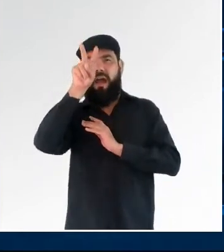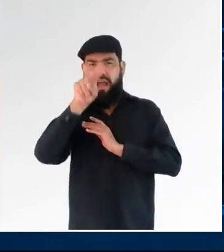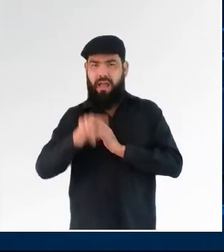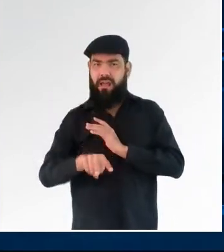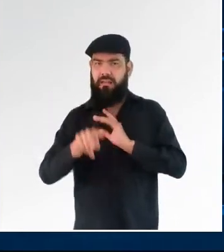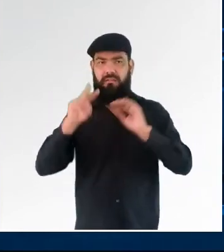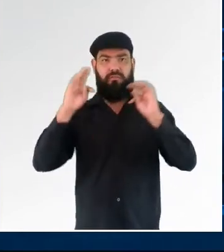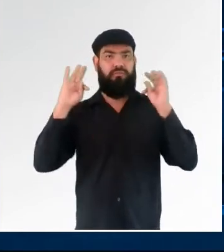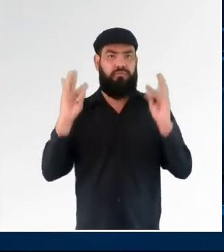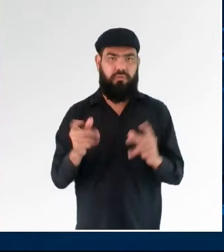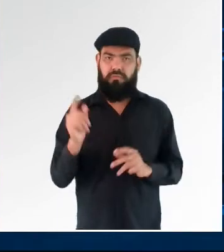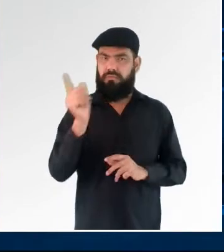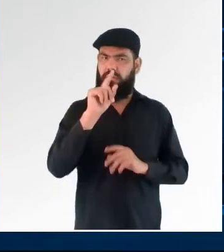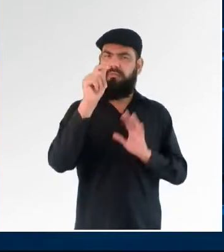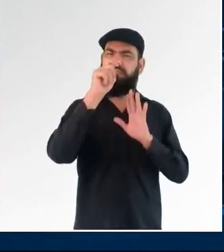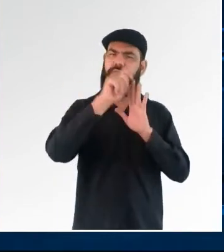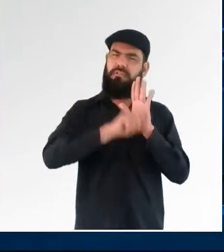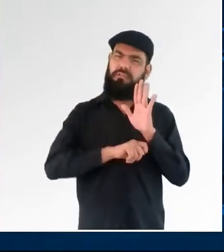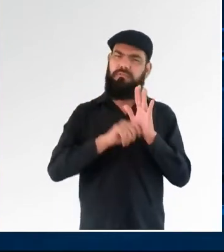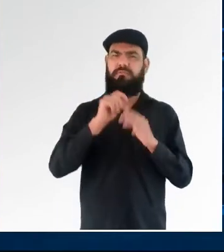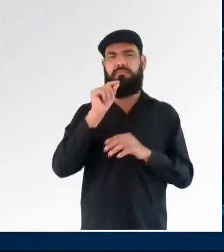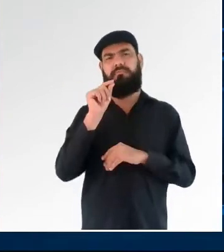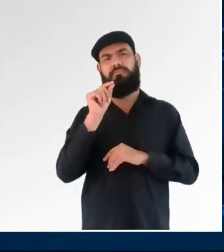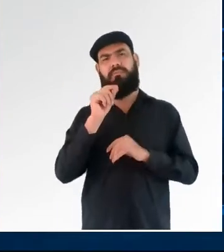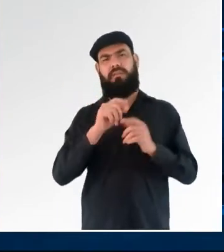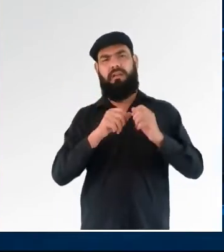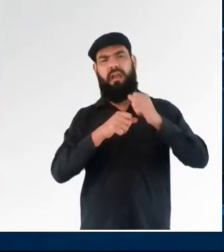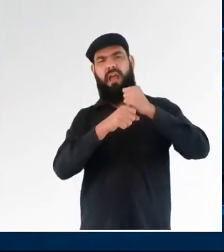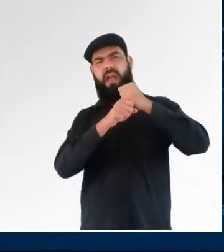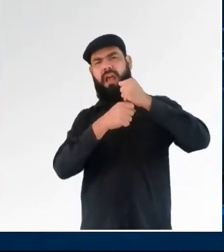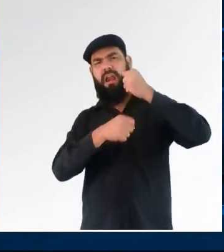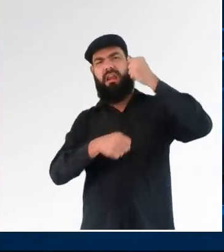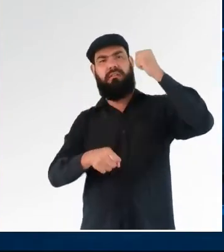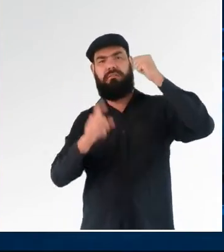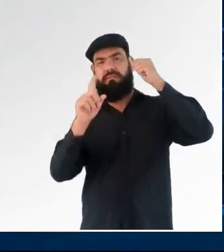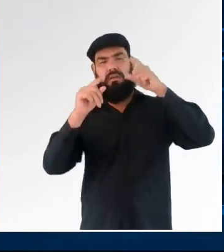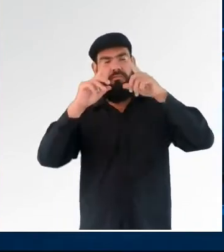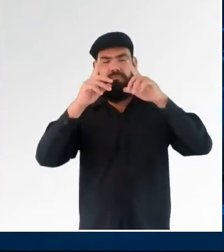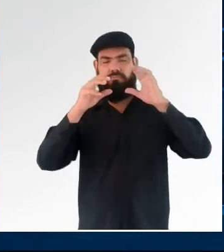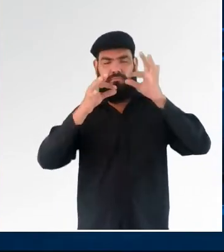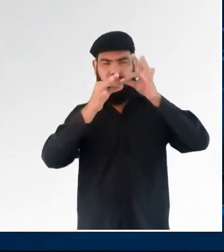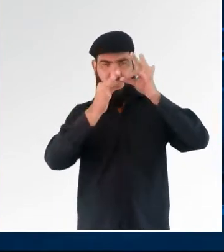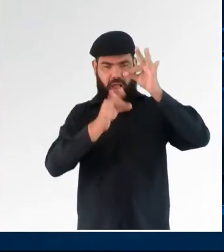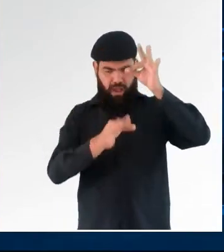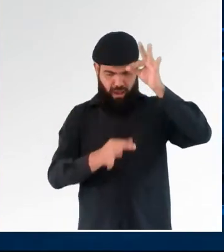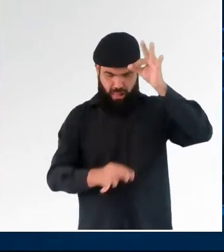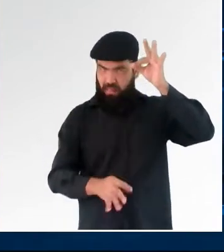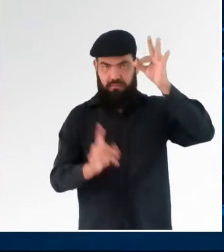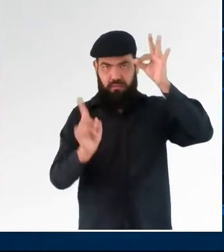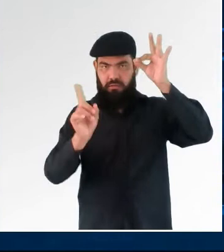texto grande, né? Um texto longo, mas vamos analisar